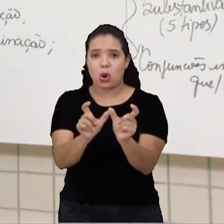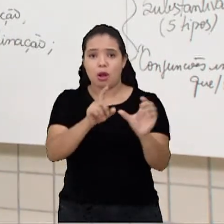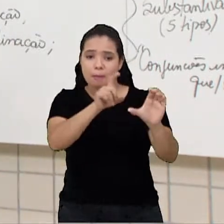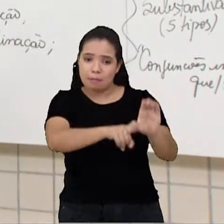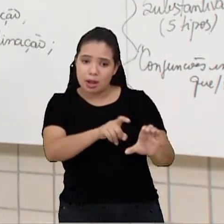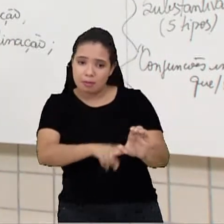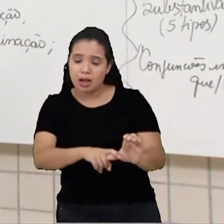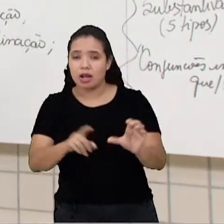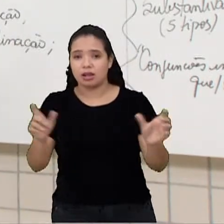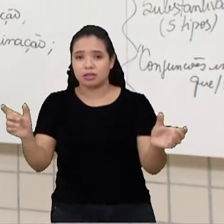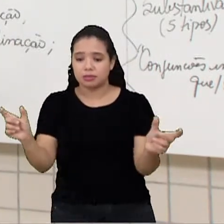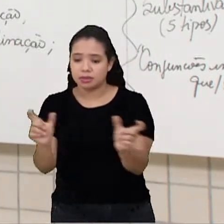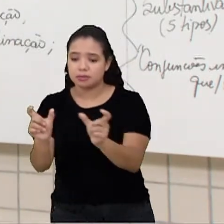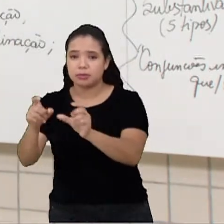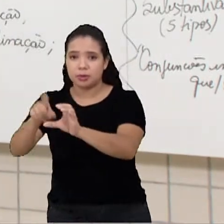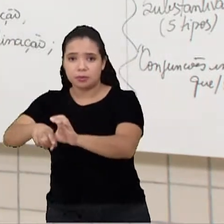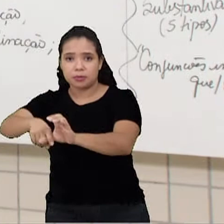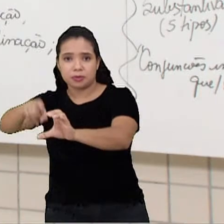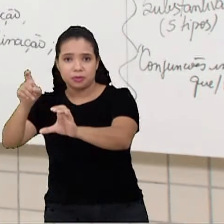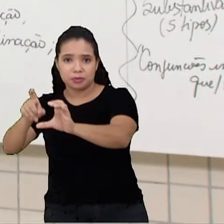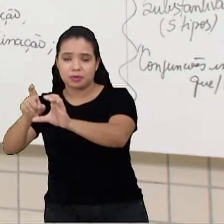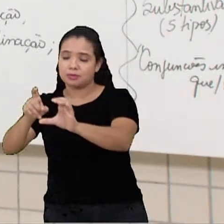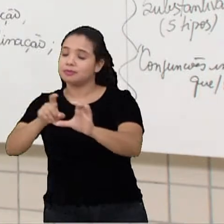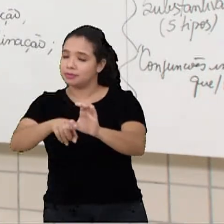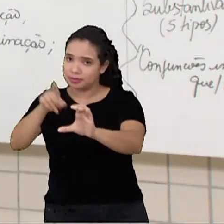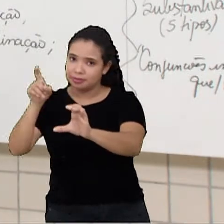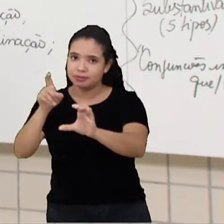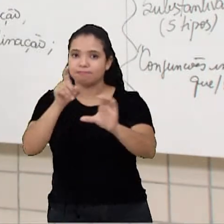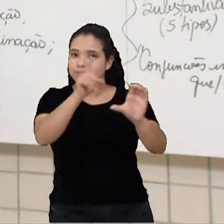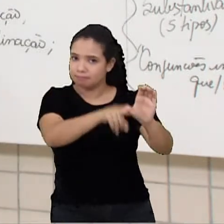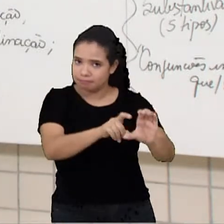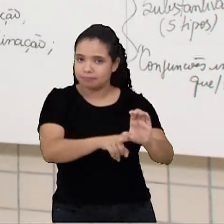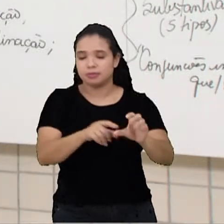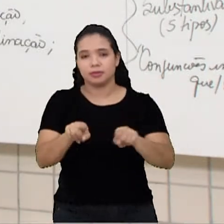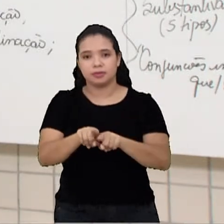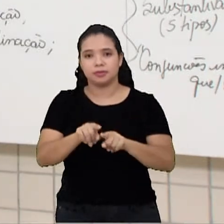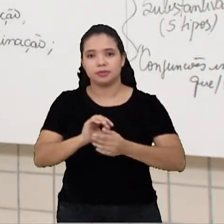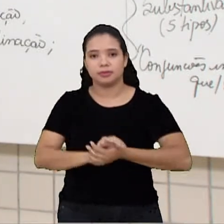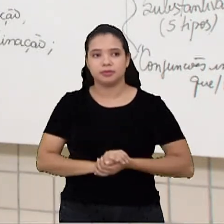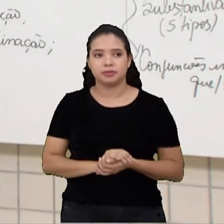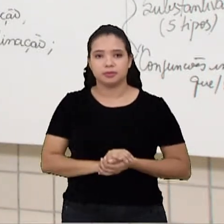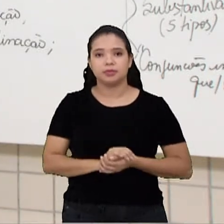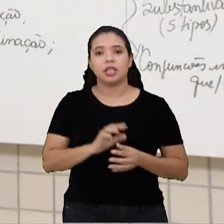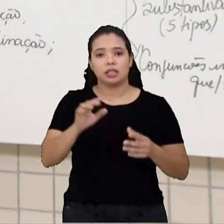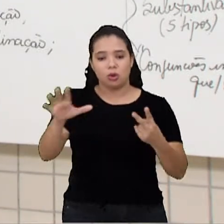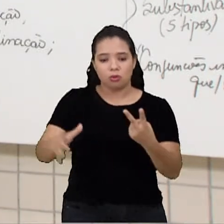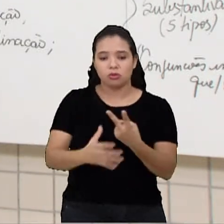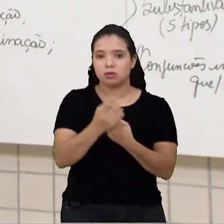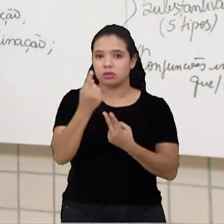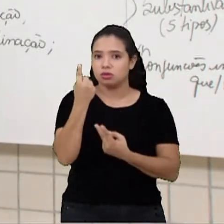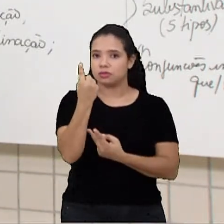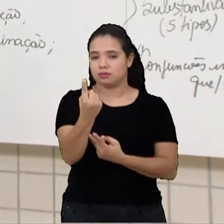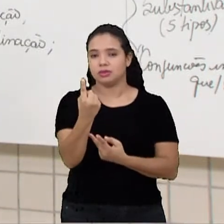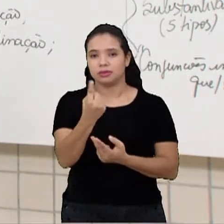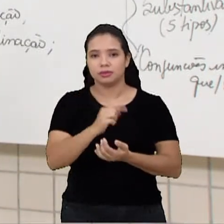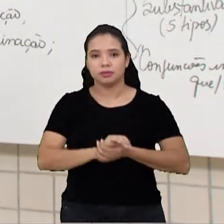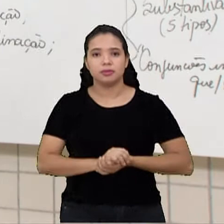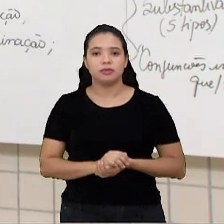aí é um período misto, tá? Próximo. Agora, nós vamos a algumas questões que estão lá no seu